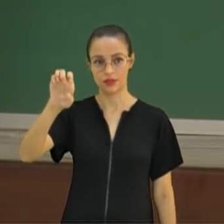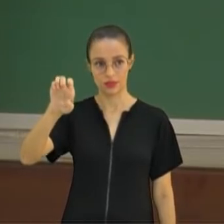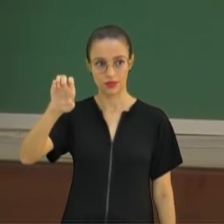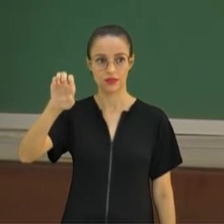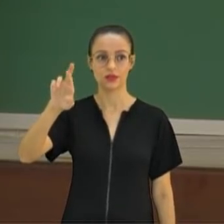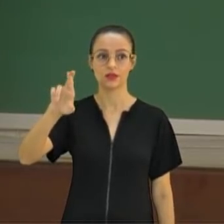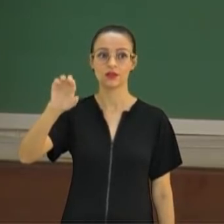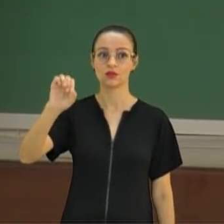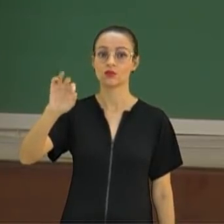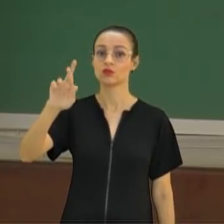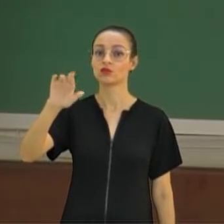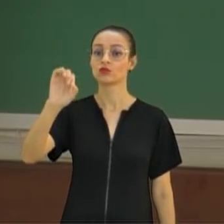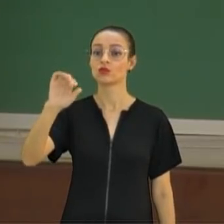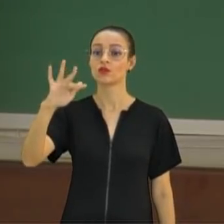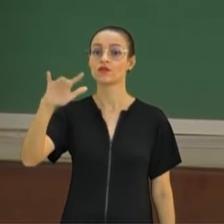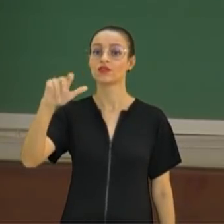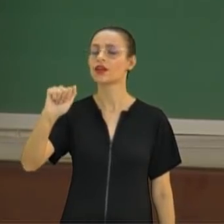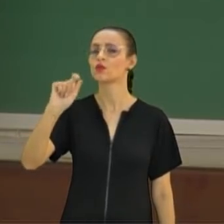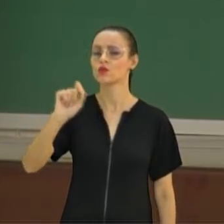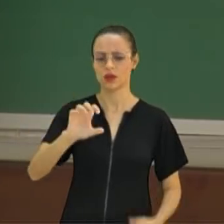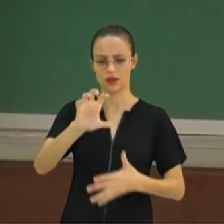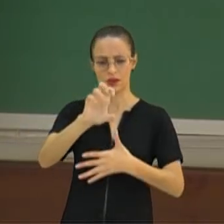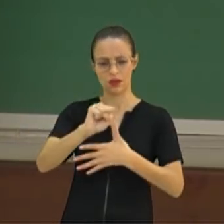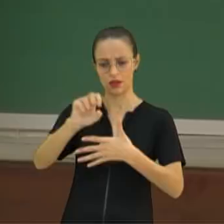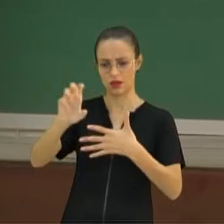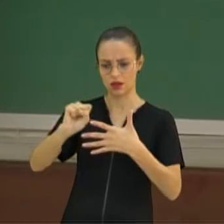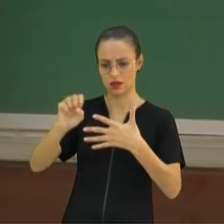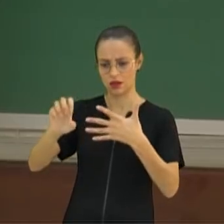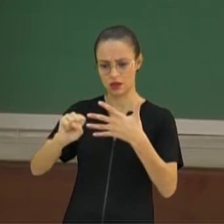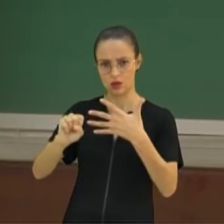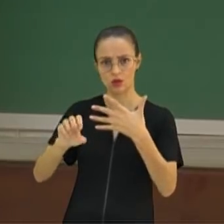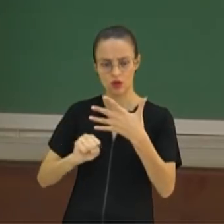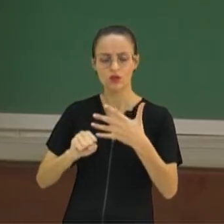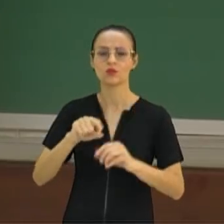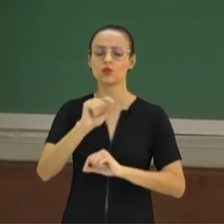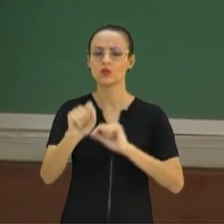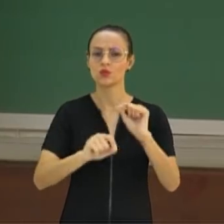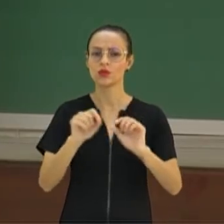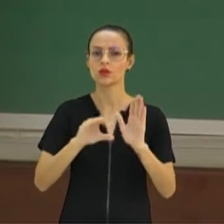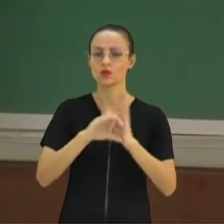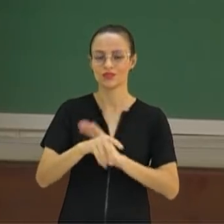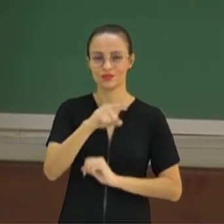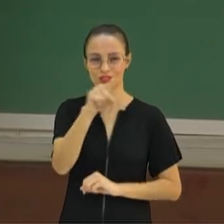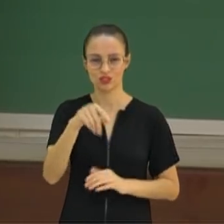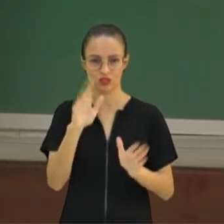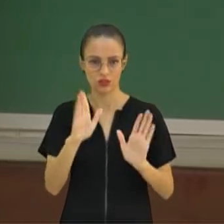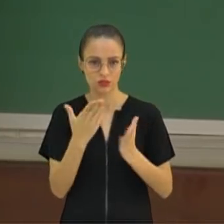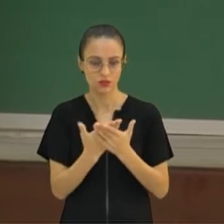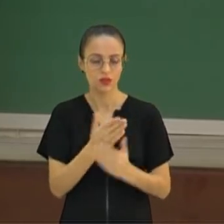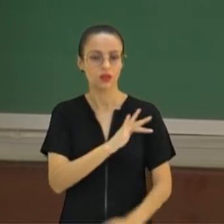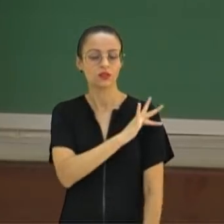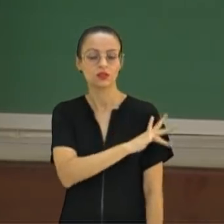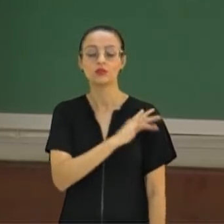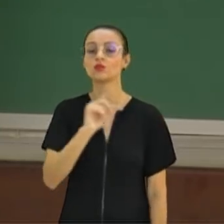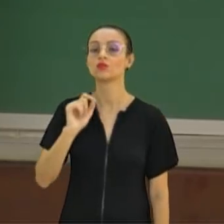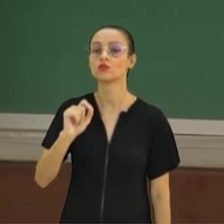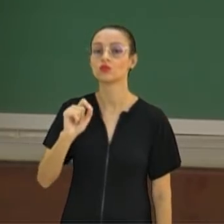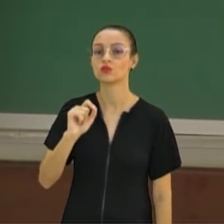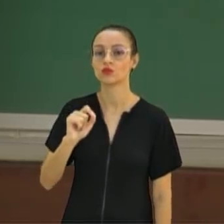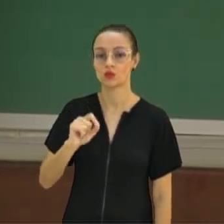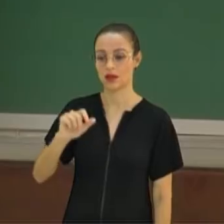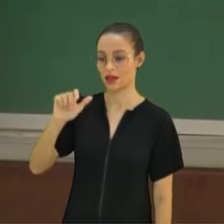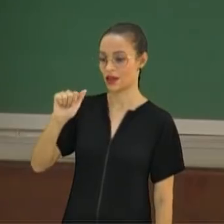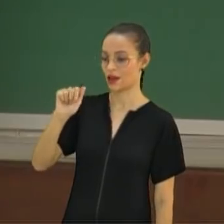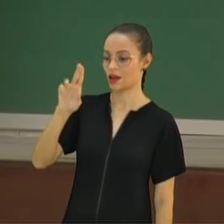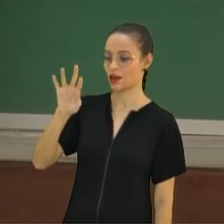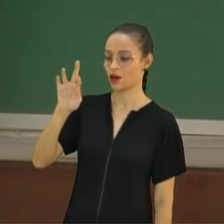né? Heterotrófica, lembrando lá num conceito que já teve também no ensino fundamental, que falava do seguinte: o autotrófico,